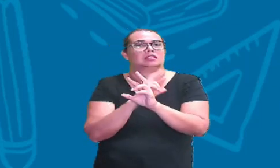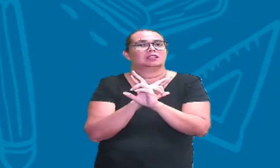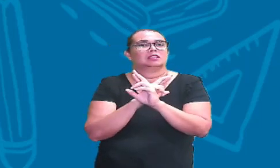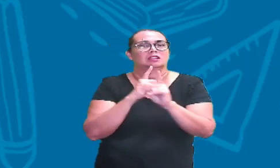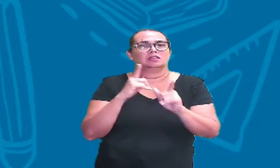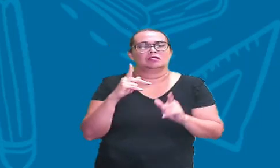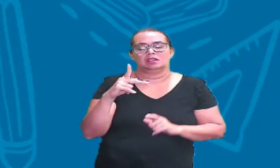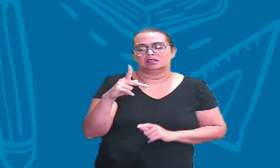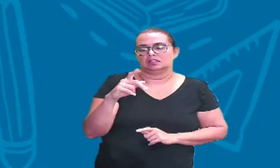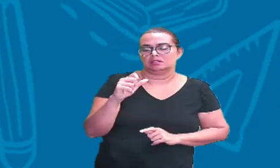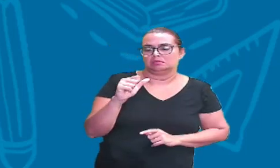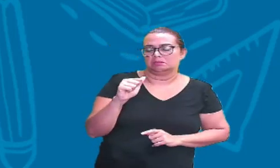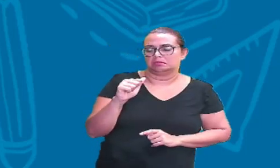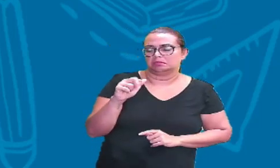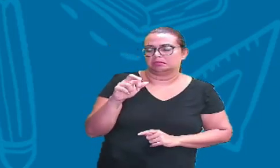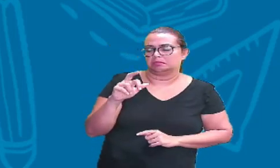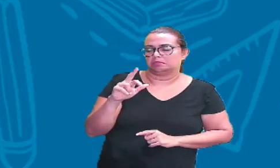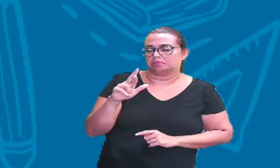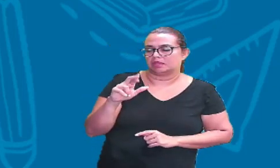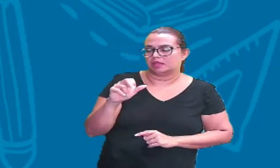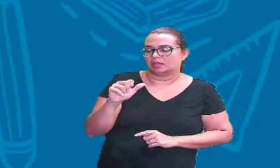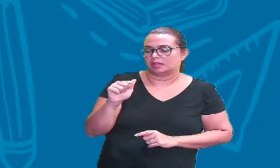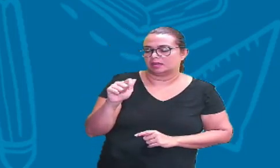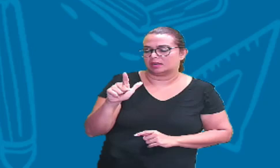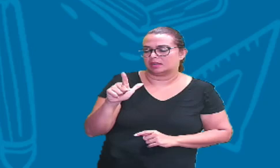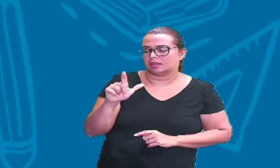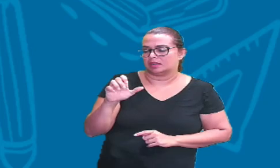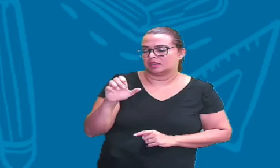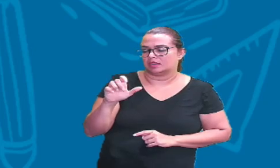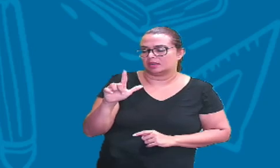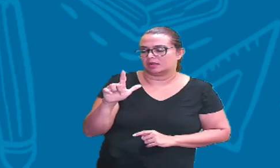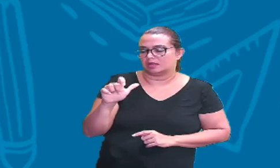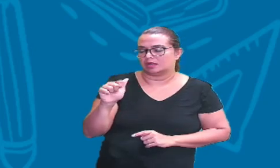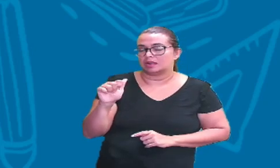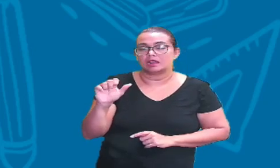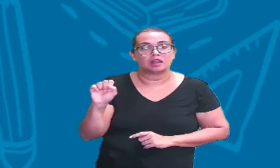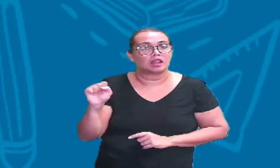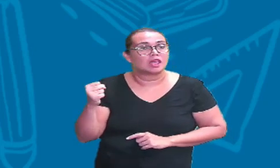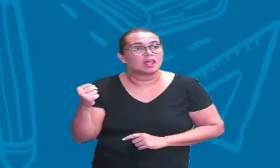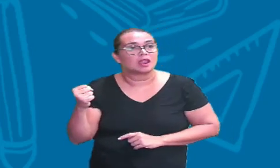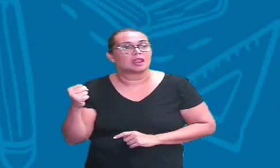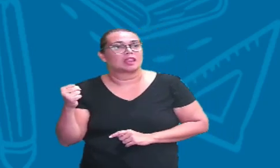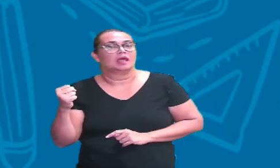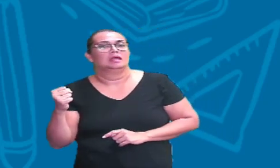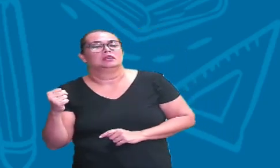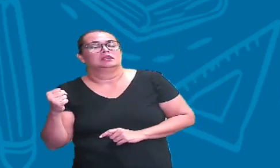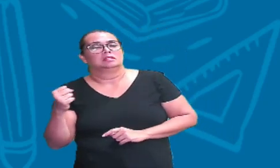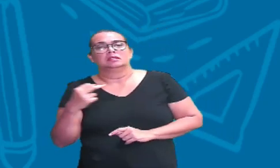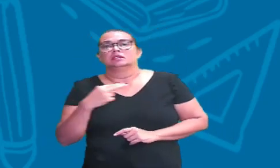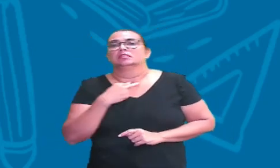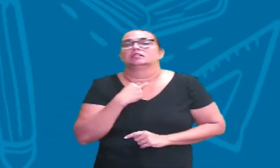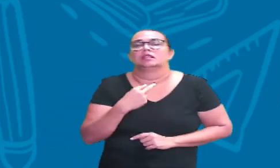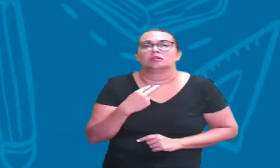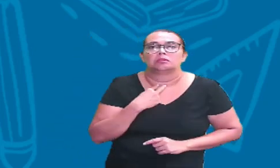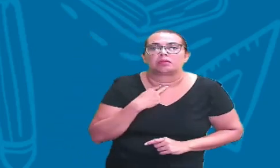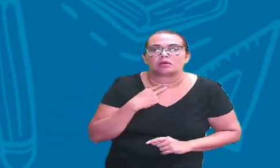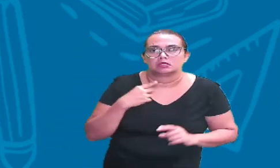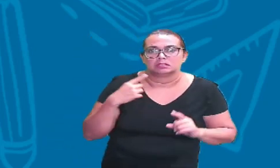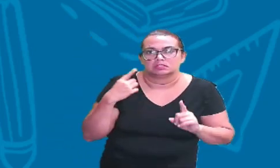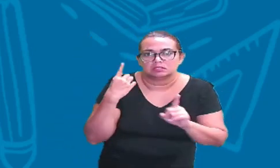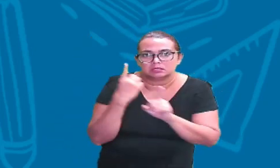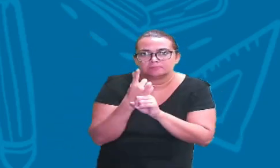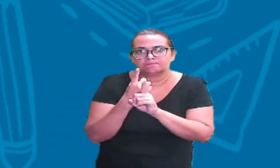paralelas, tá? Para ser retas paralelas, elas não podem se